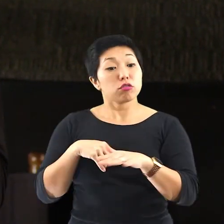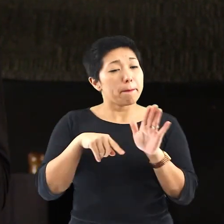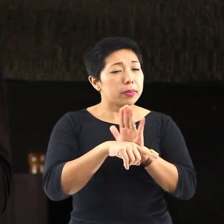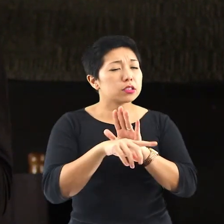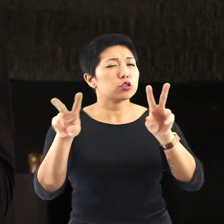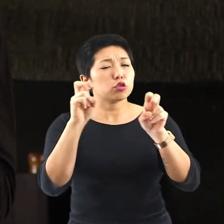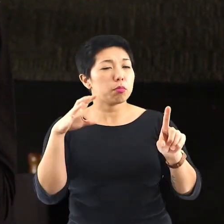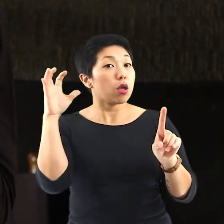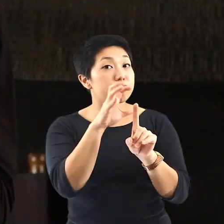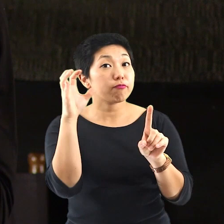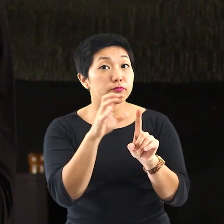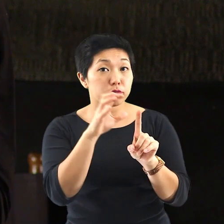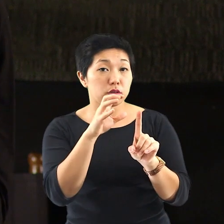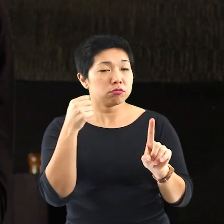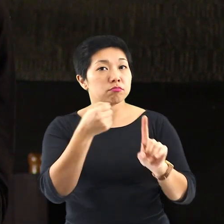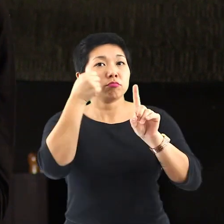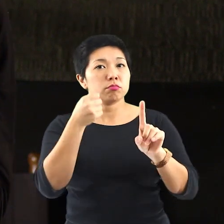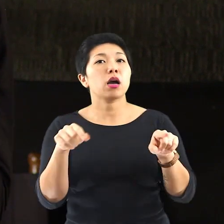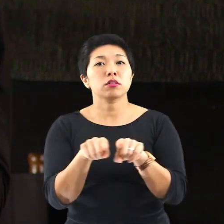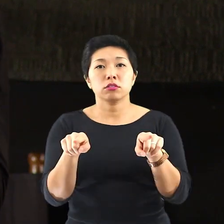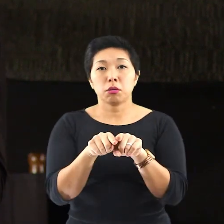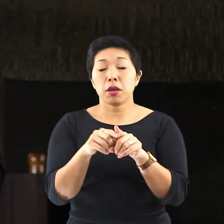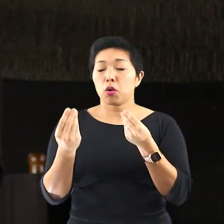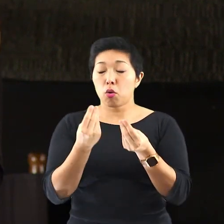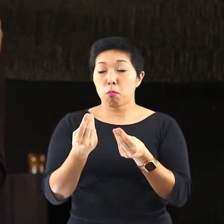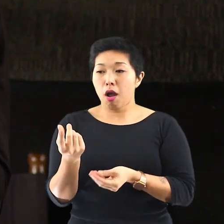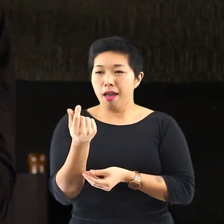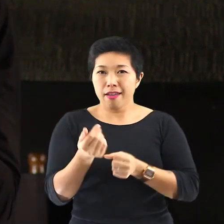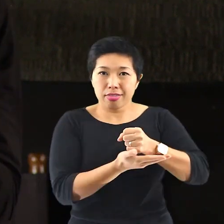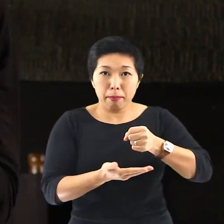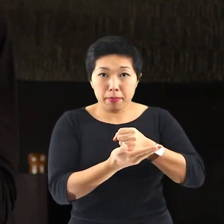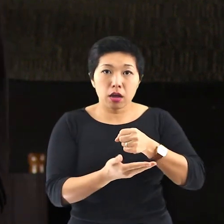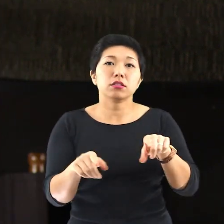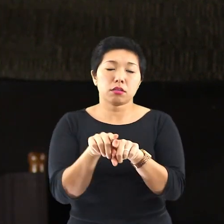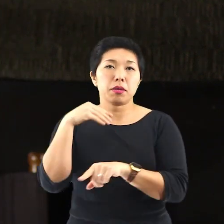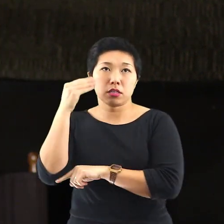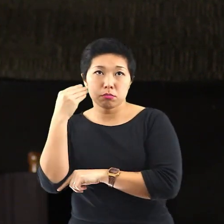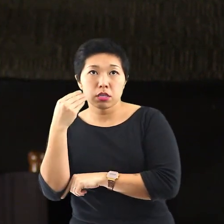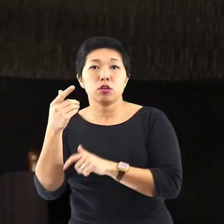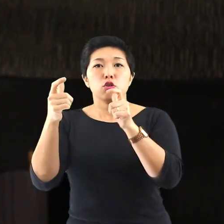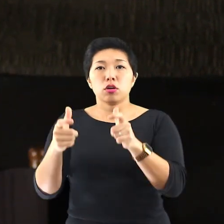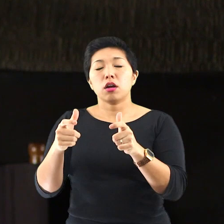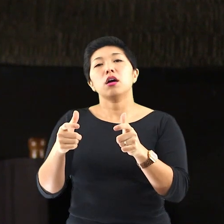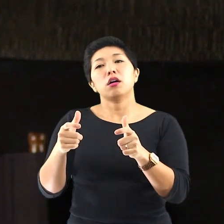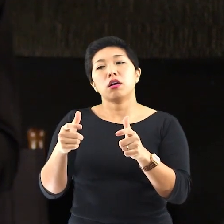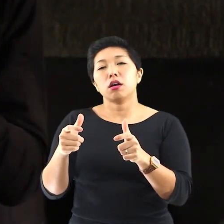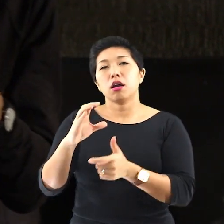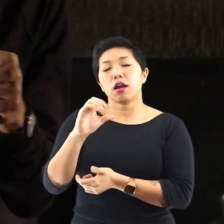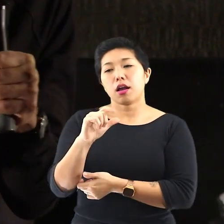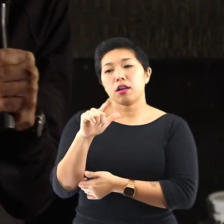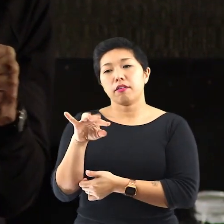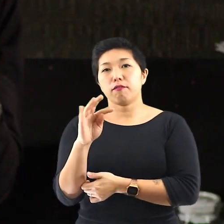os efeitos da renda básica que está sendo experimentada também em Stockton, na